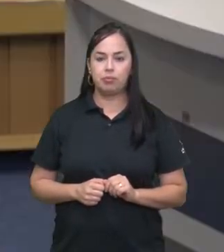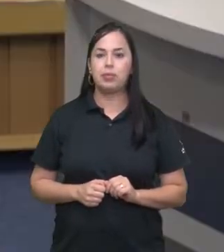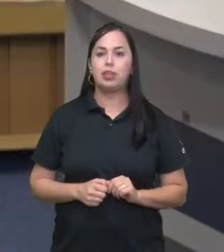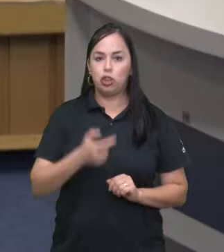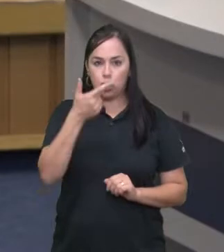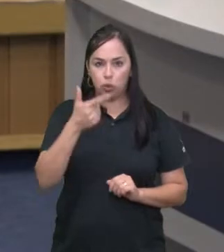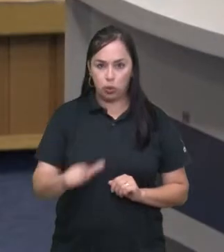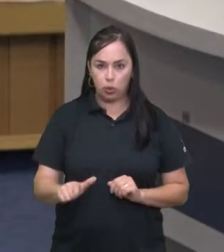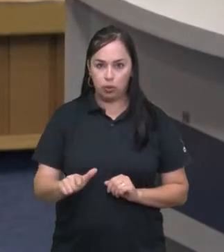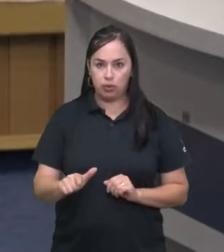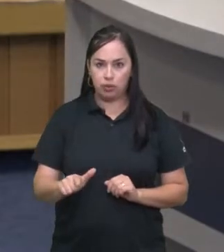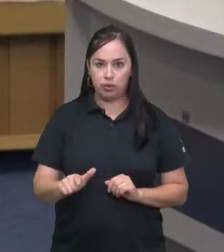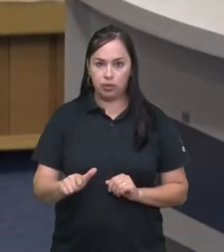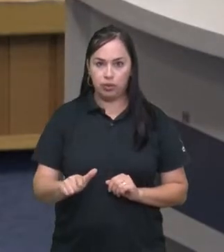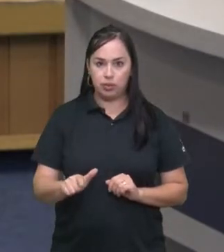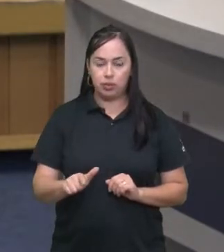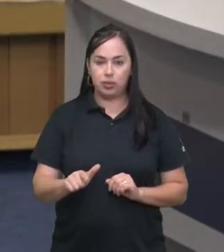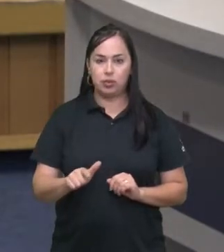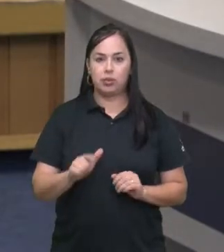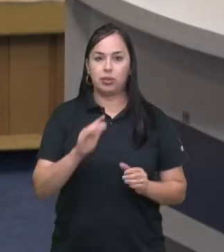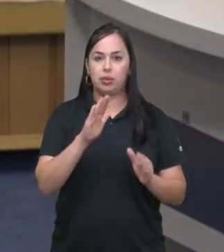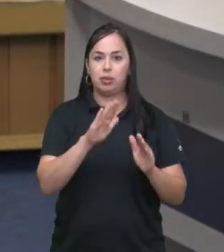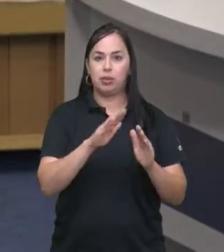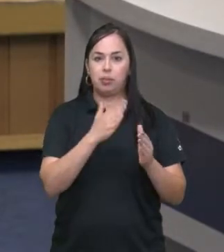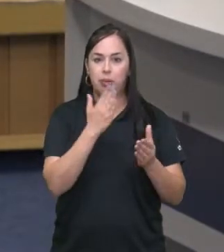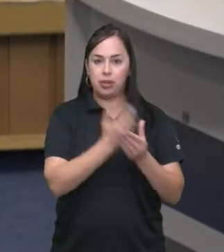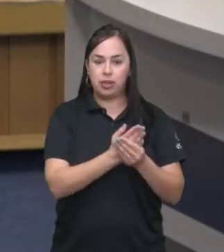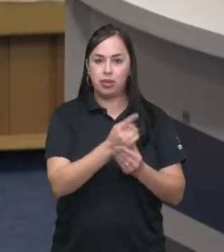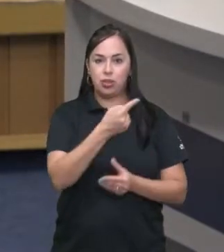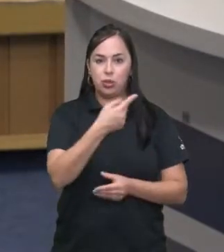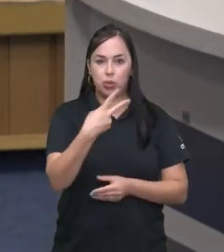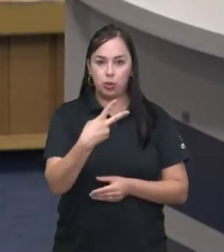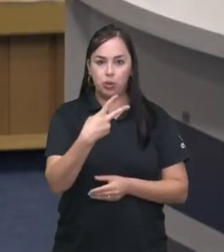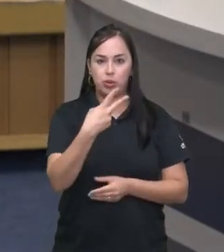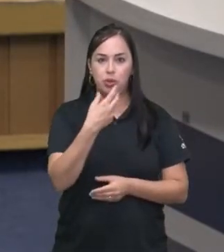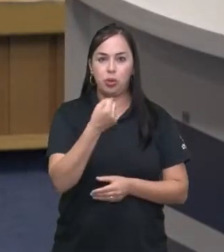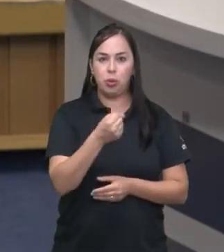repetindo então o segundo adiamento, processo número